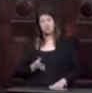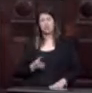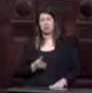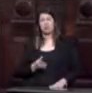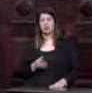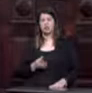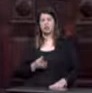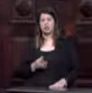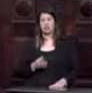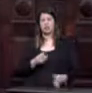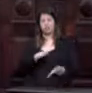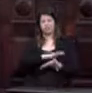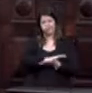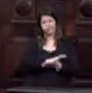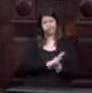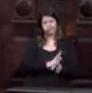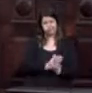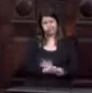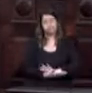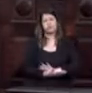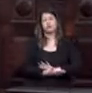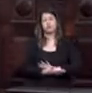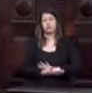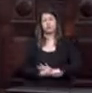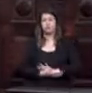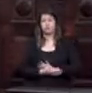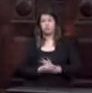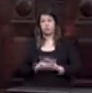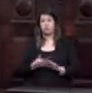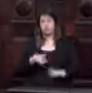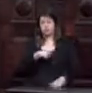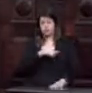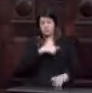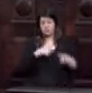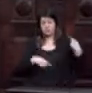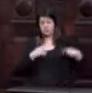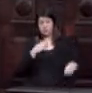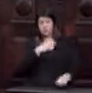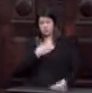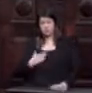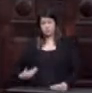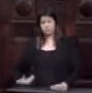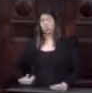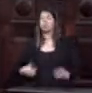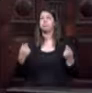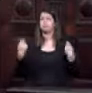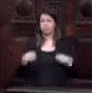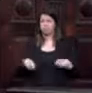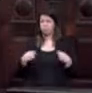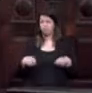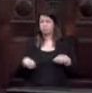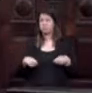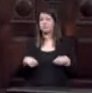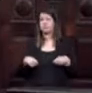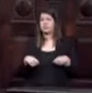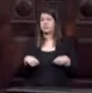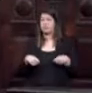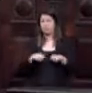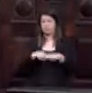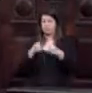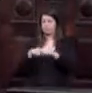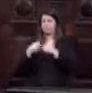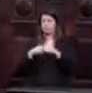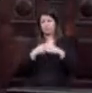profundamente massacrados, que as políticas públicas estão totalmente